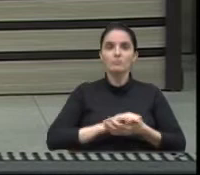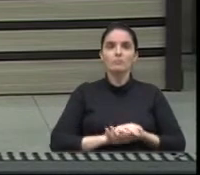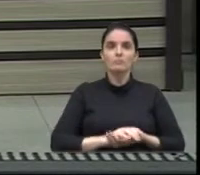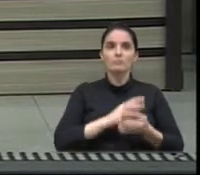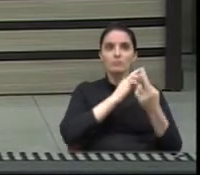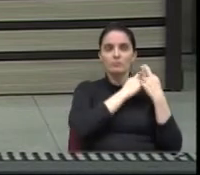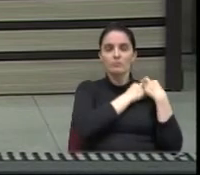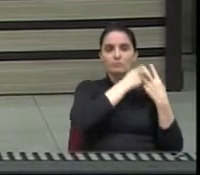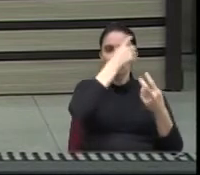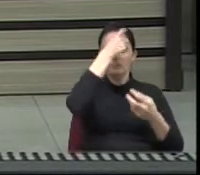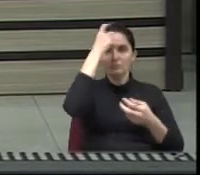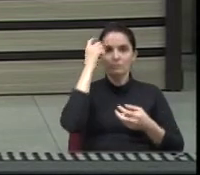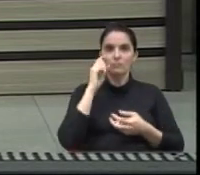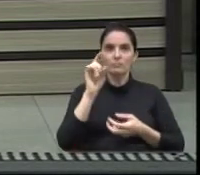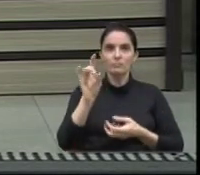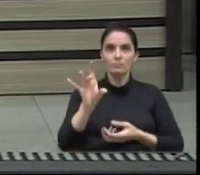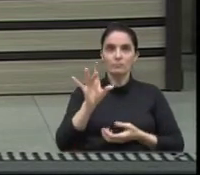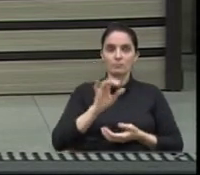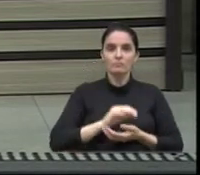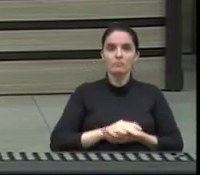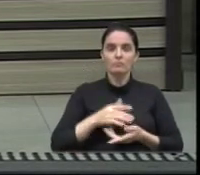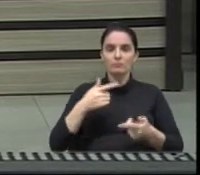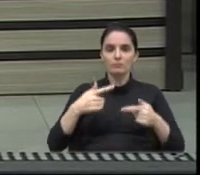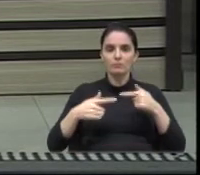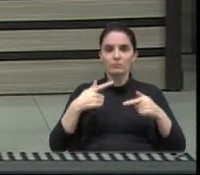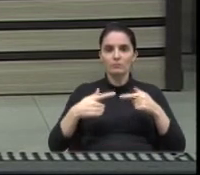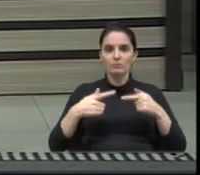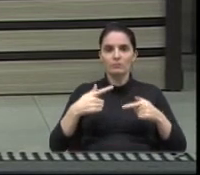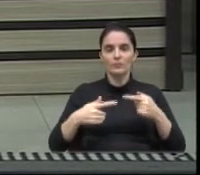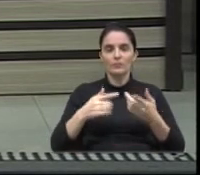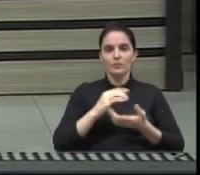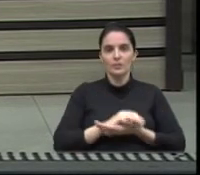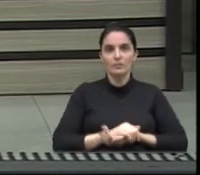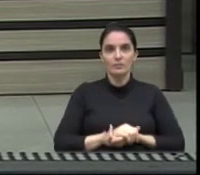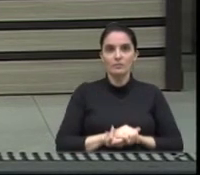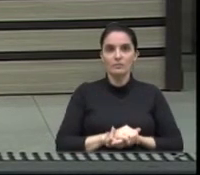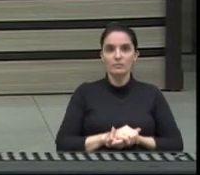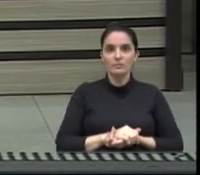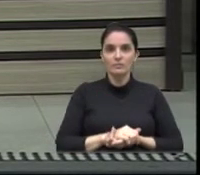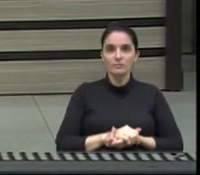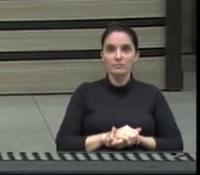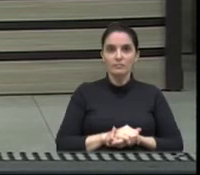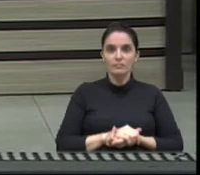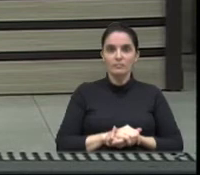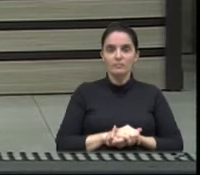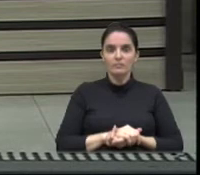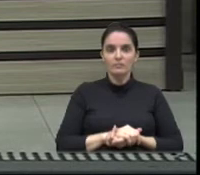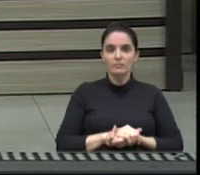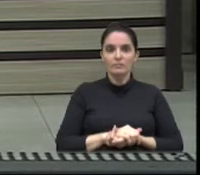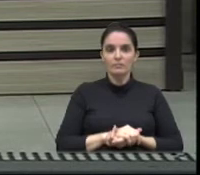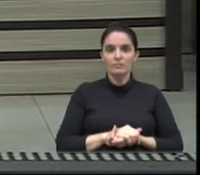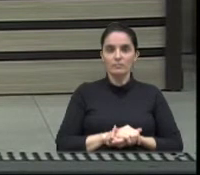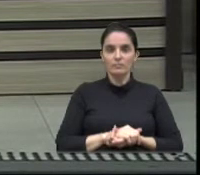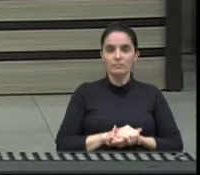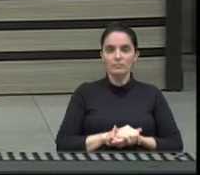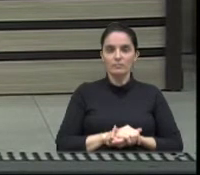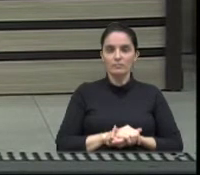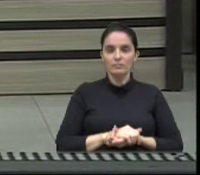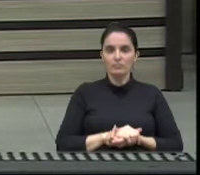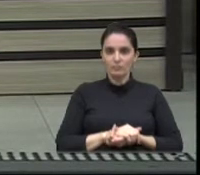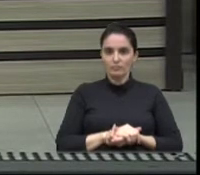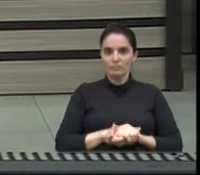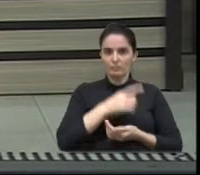Wagner Barbosa. Em discussão. Quero discutir, presidente. Wagner Barbosa. Eu também, senhor